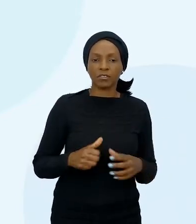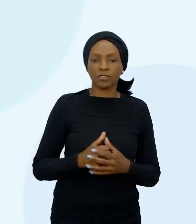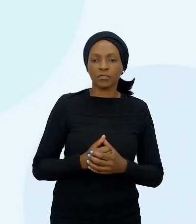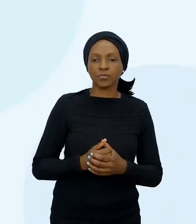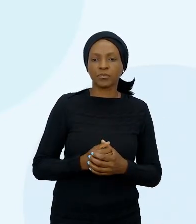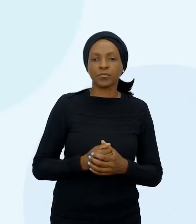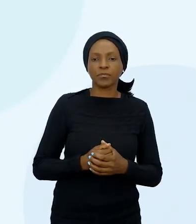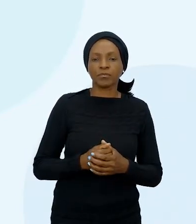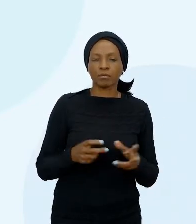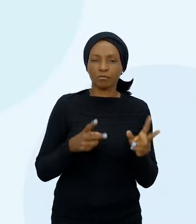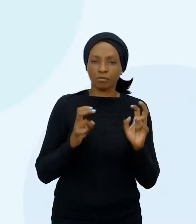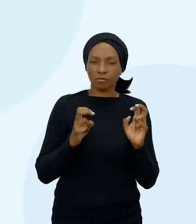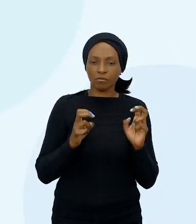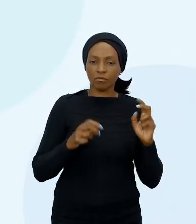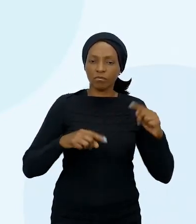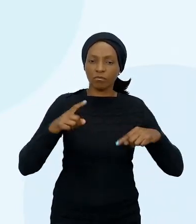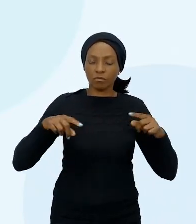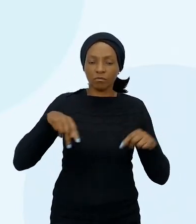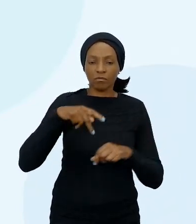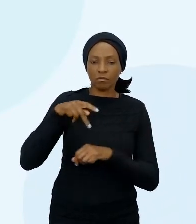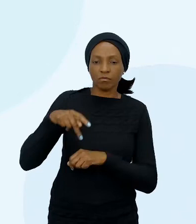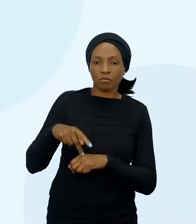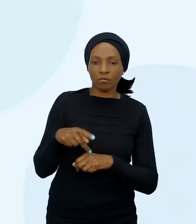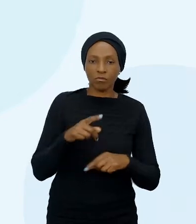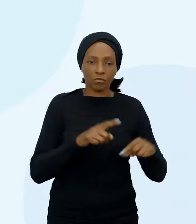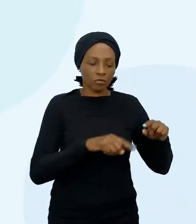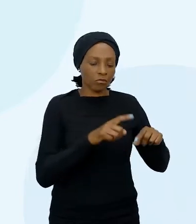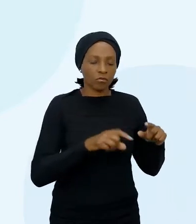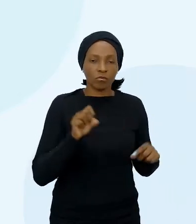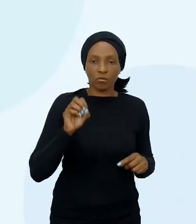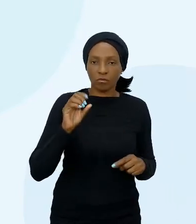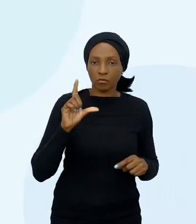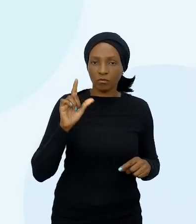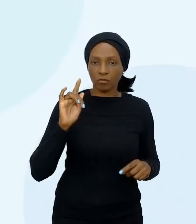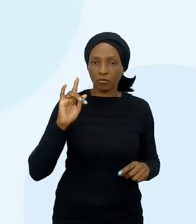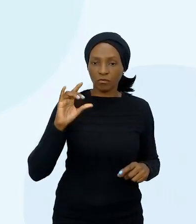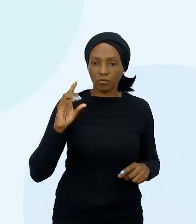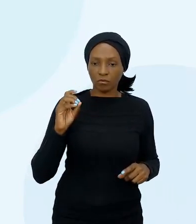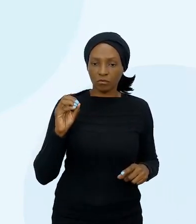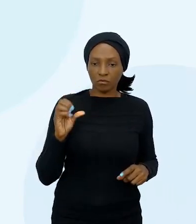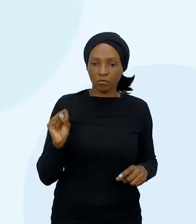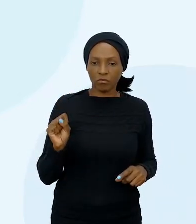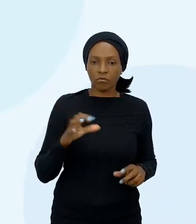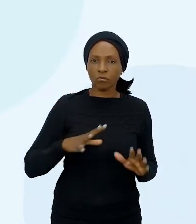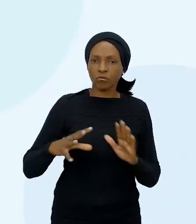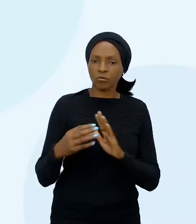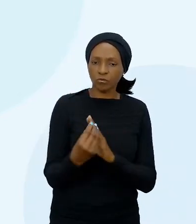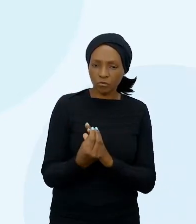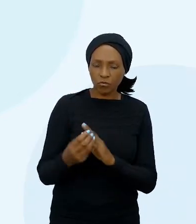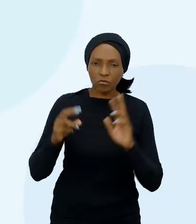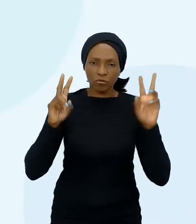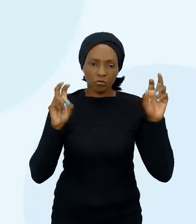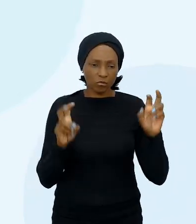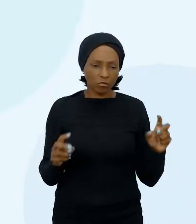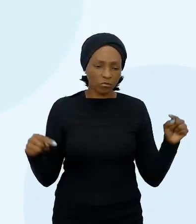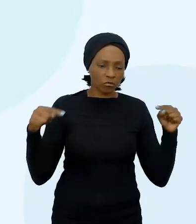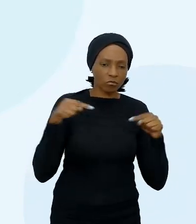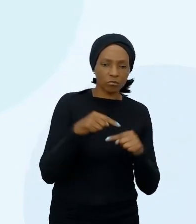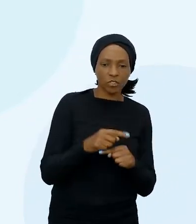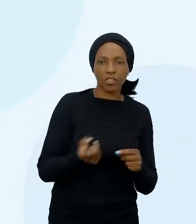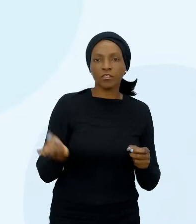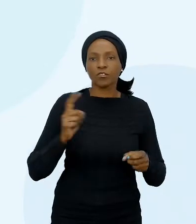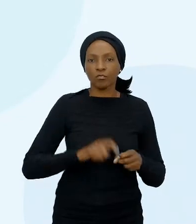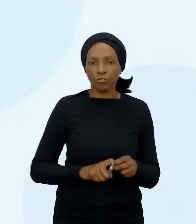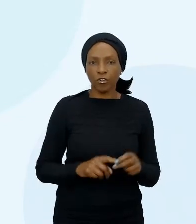perceber, né, que na Política Nacional de Resíduos Sólidos, todos esses tópicos aí, eles se convergem. A gente volta para